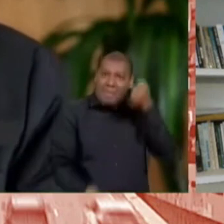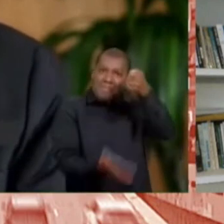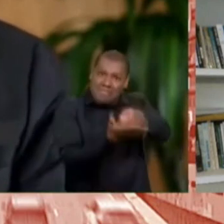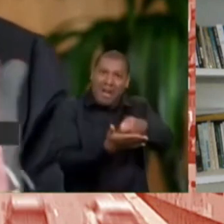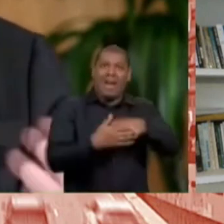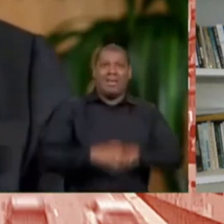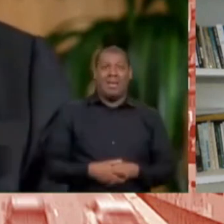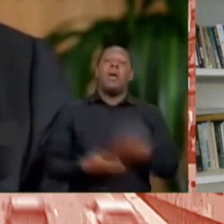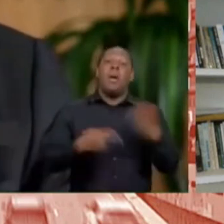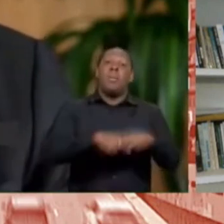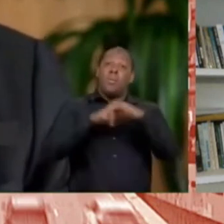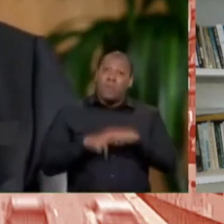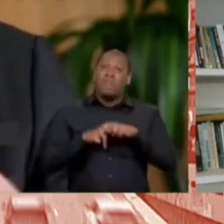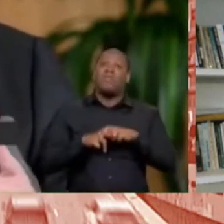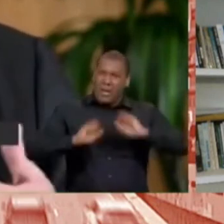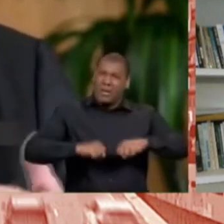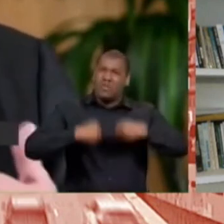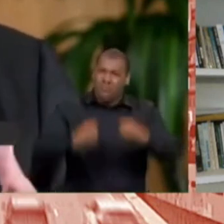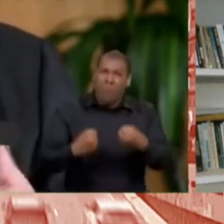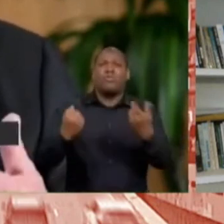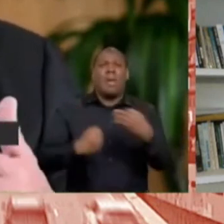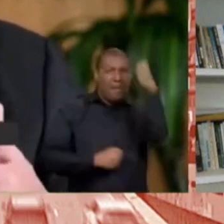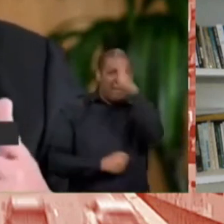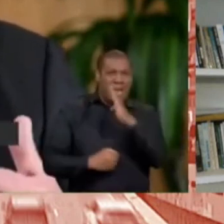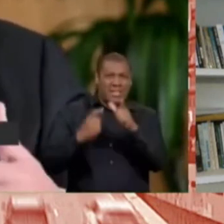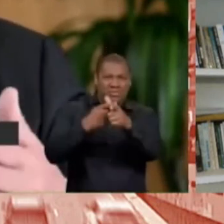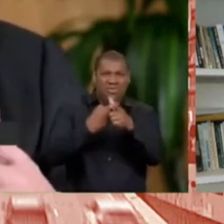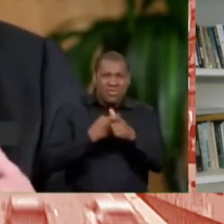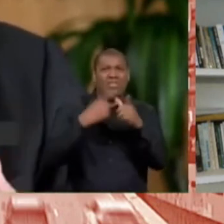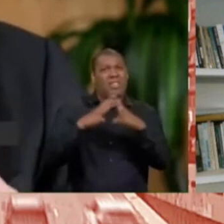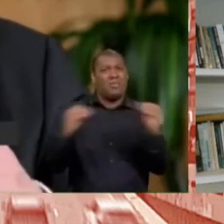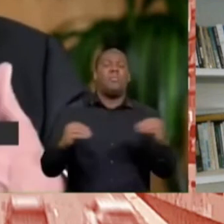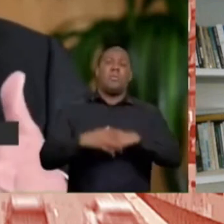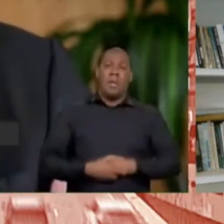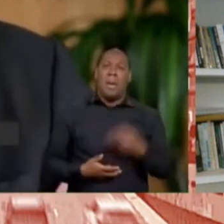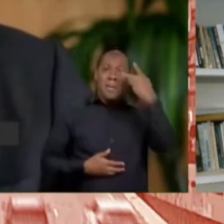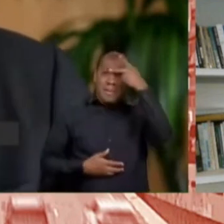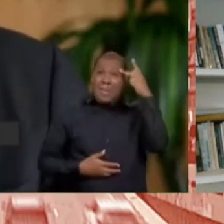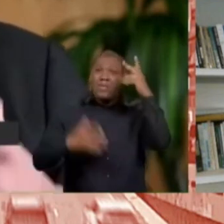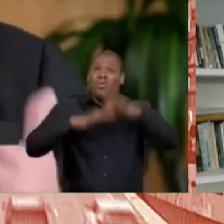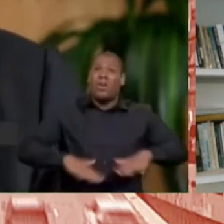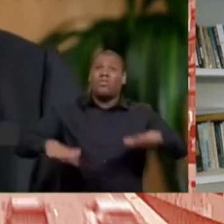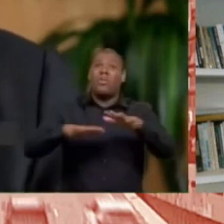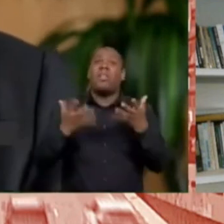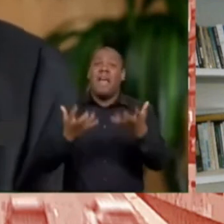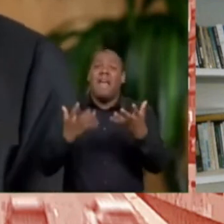abertos agora à renegociação, os bancos, por força do governo, né, para poder.